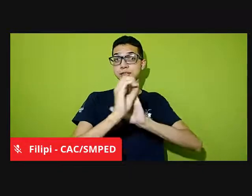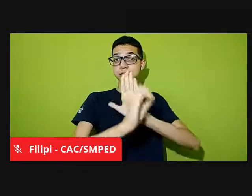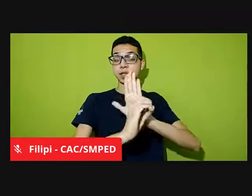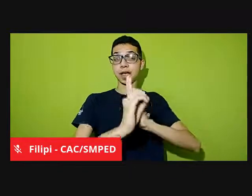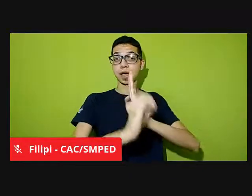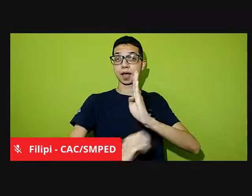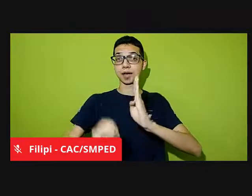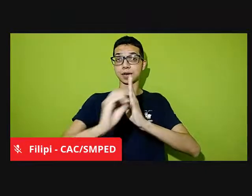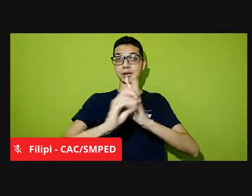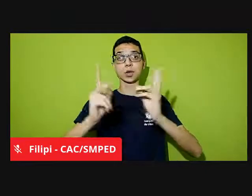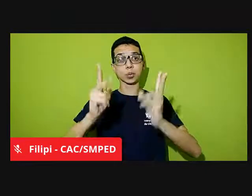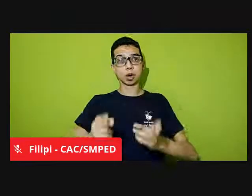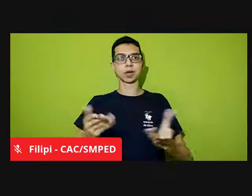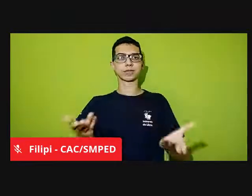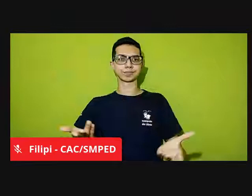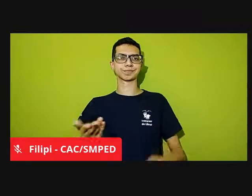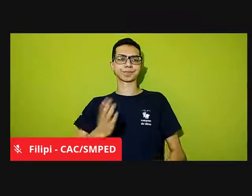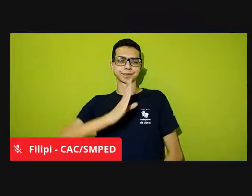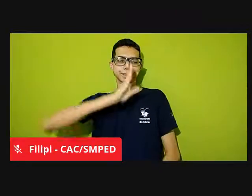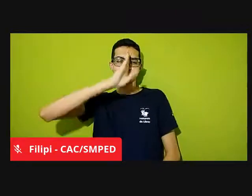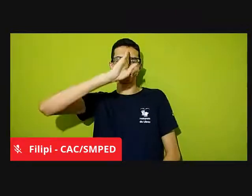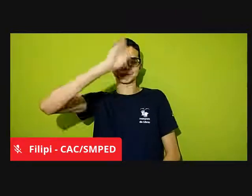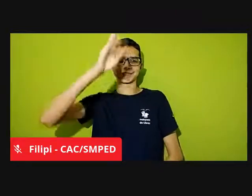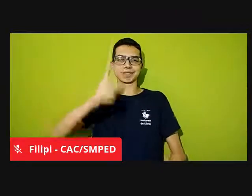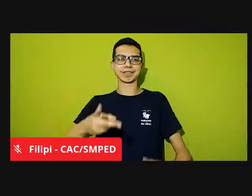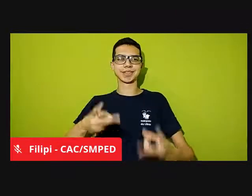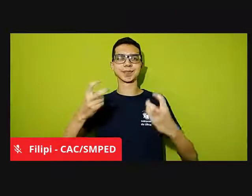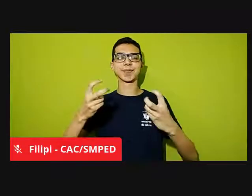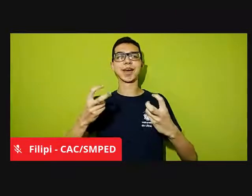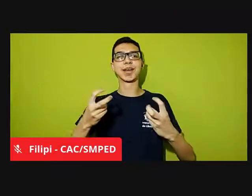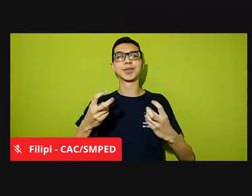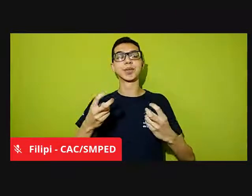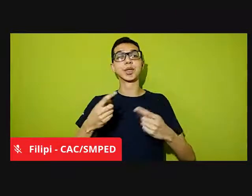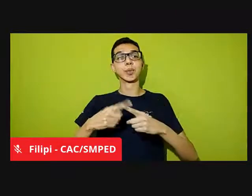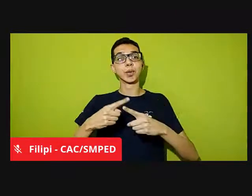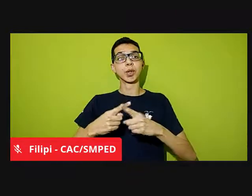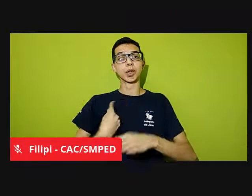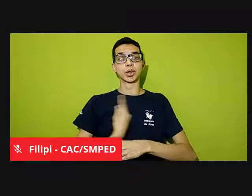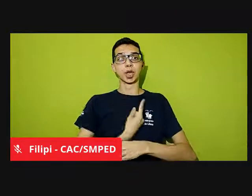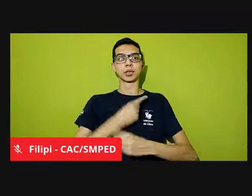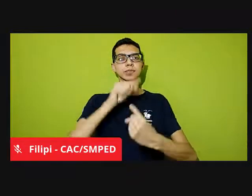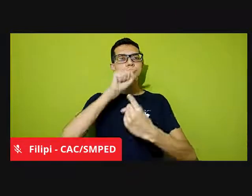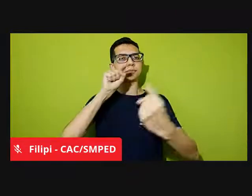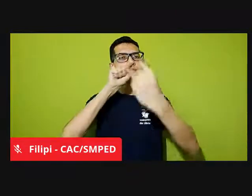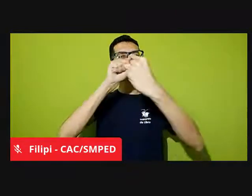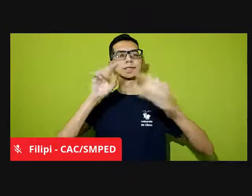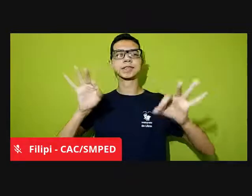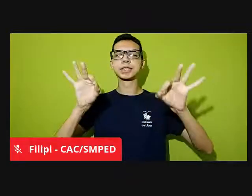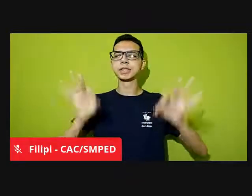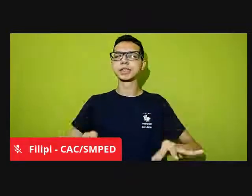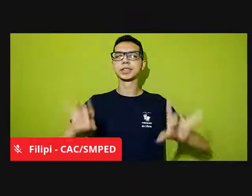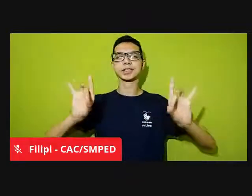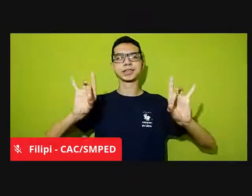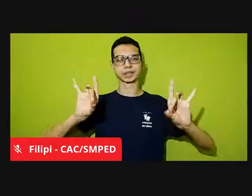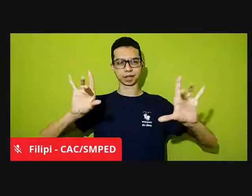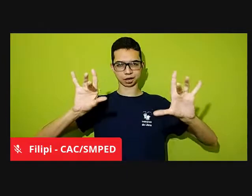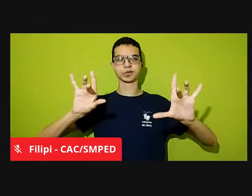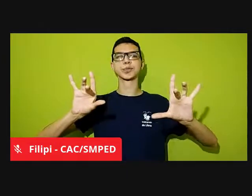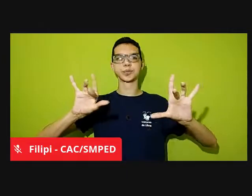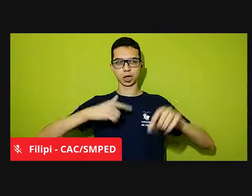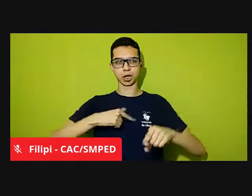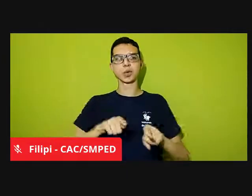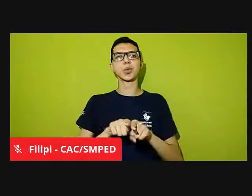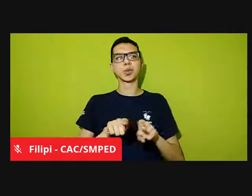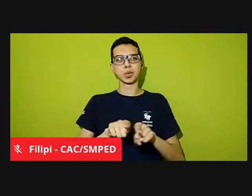a gente é fundamental e mostra que a gente está no caminho certo, né? Eu sou também uma pessoa com deficiência, tenho